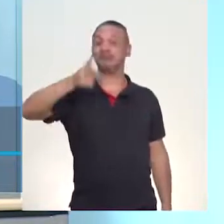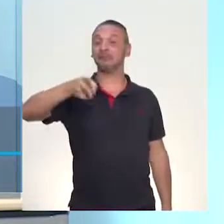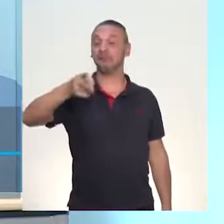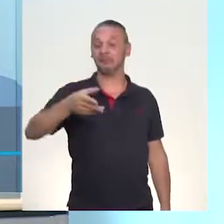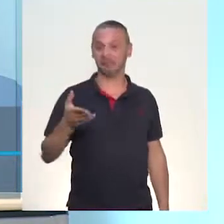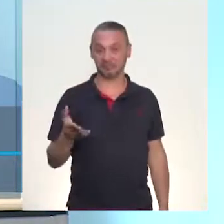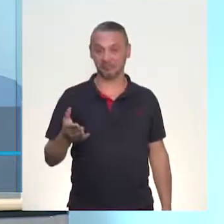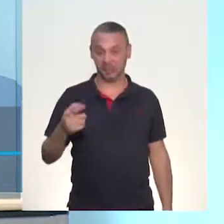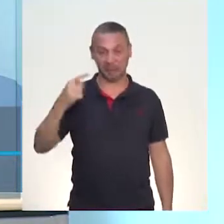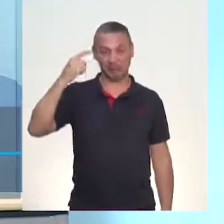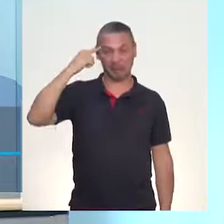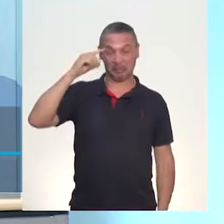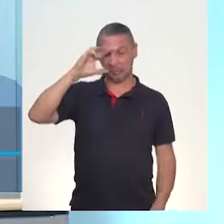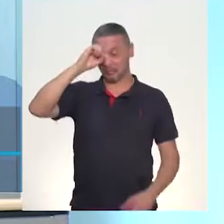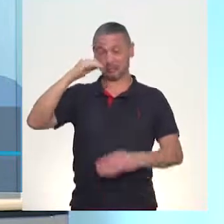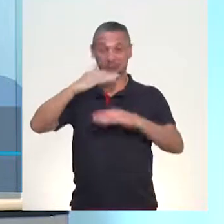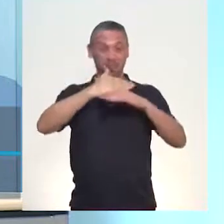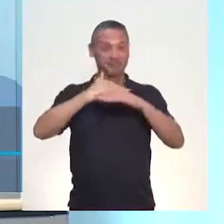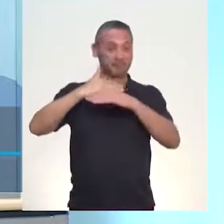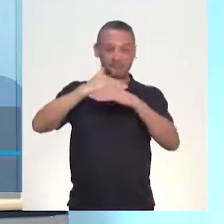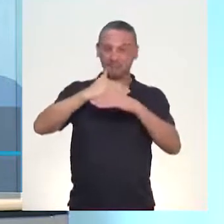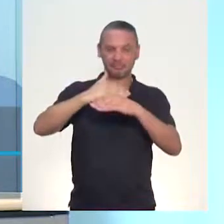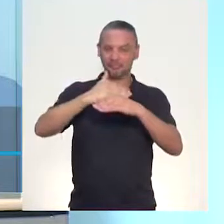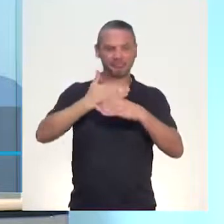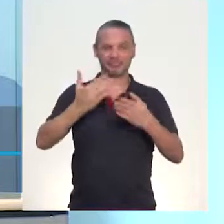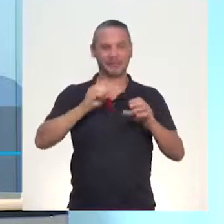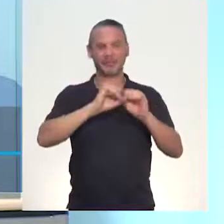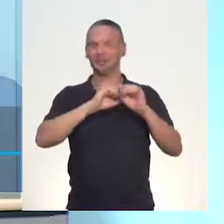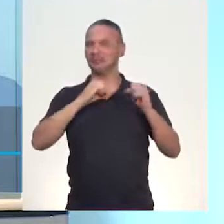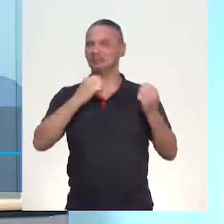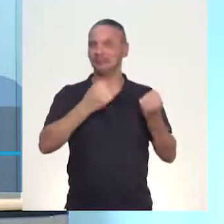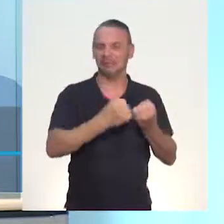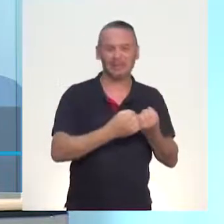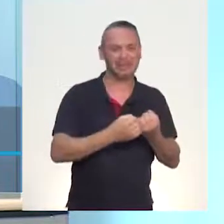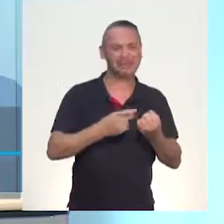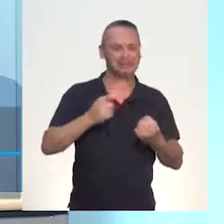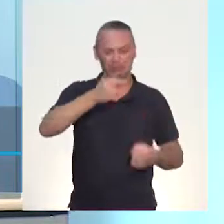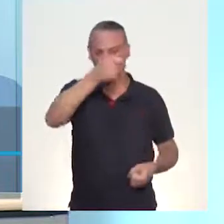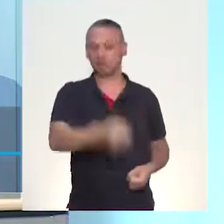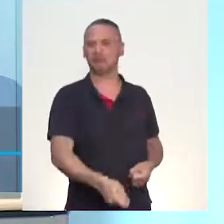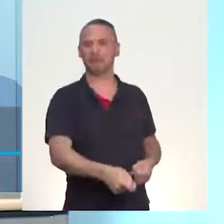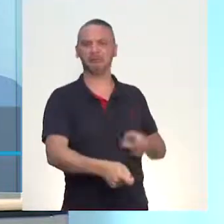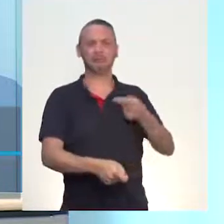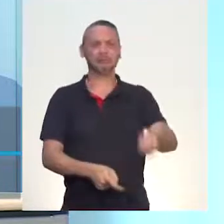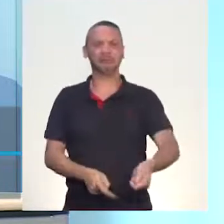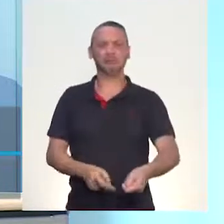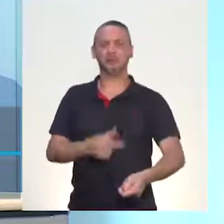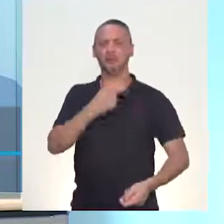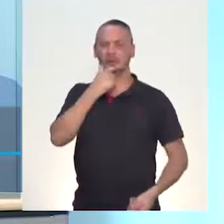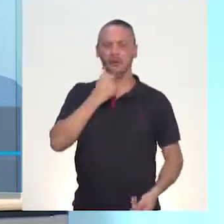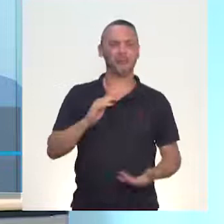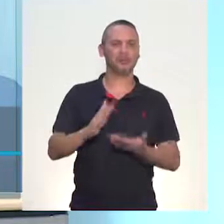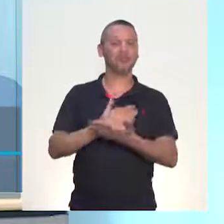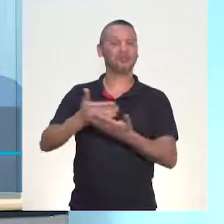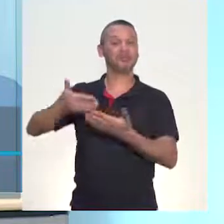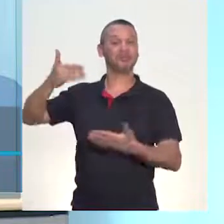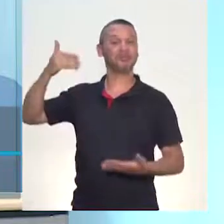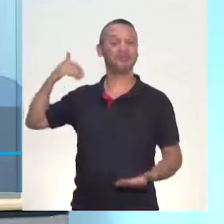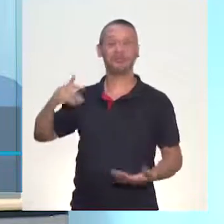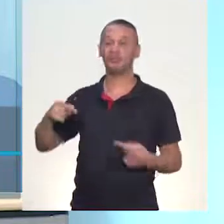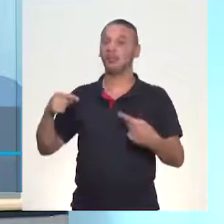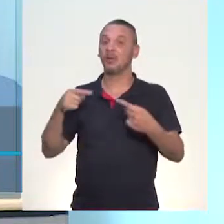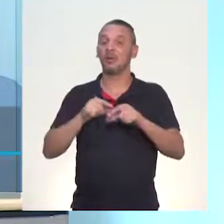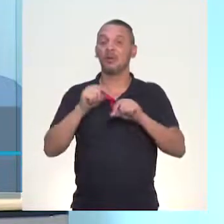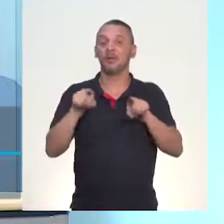não vou dizer nem que é do senso comum, é um pensamento de uma sociedade patriarcal, machista e etc., que